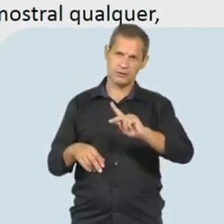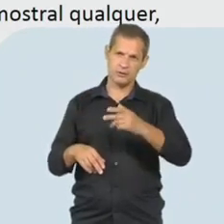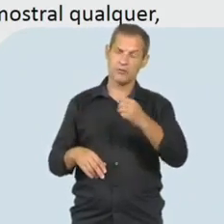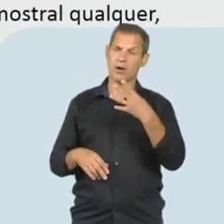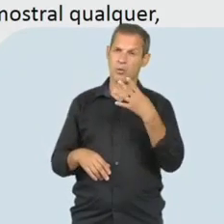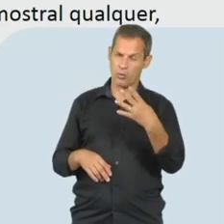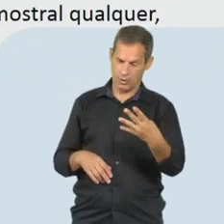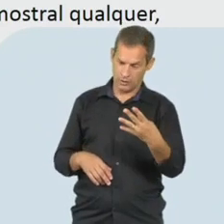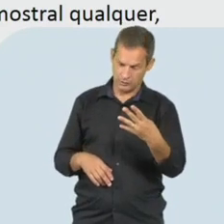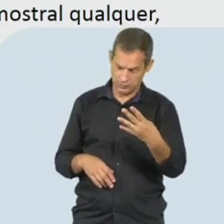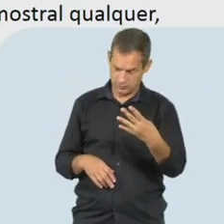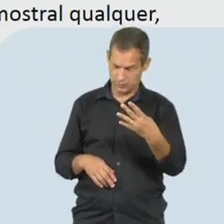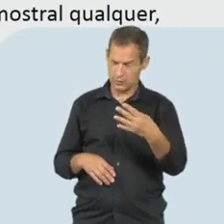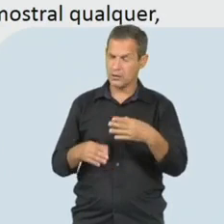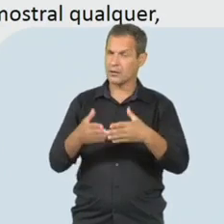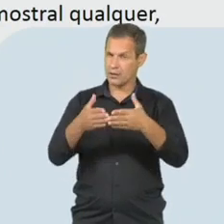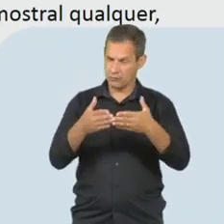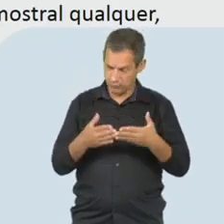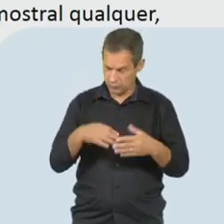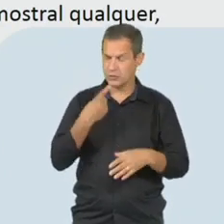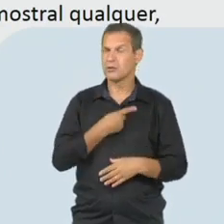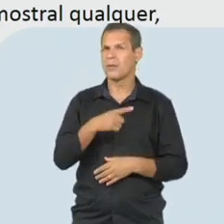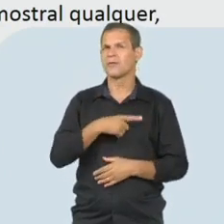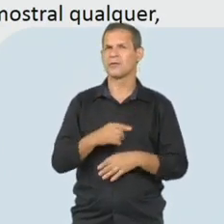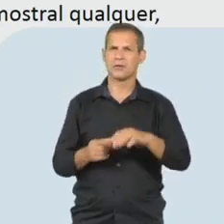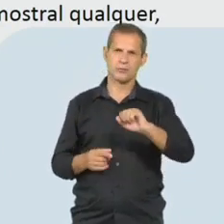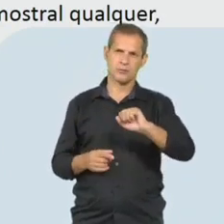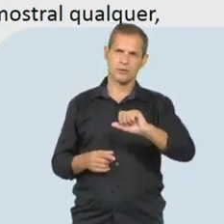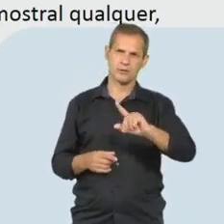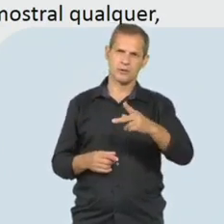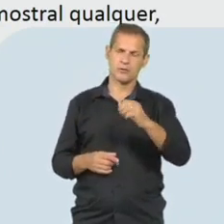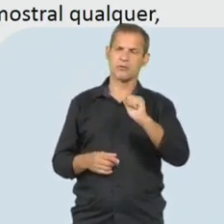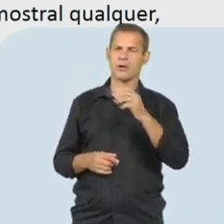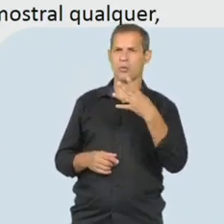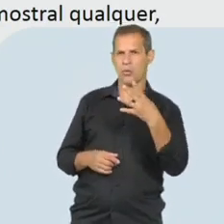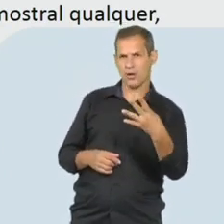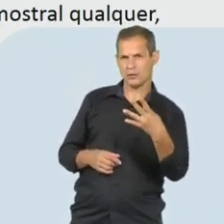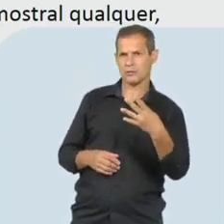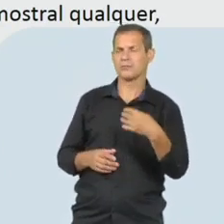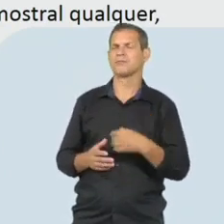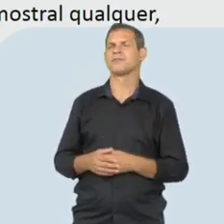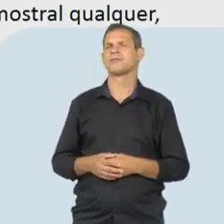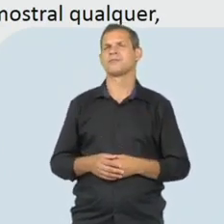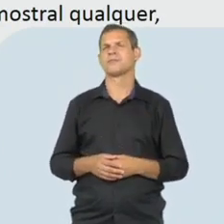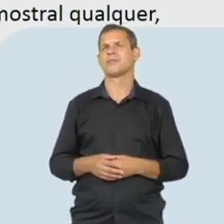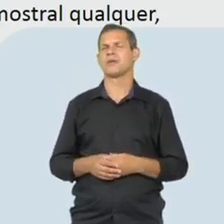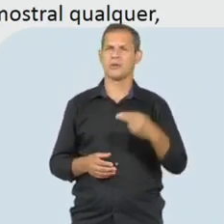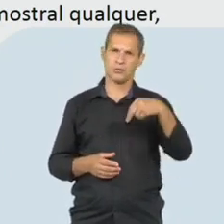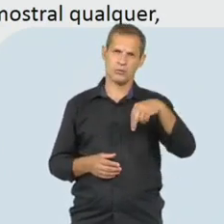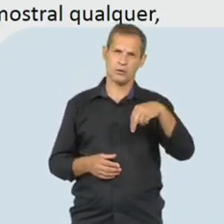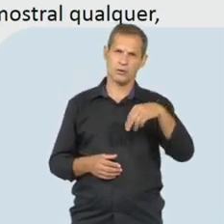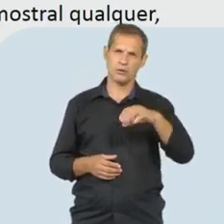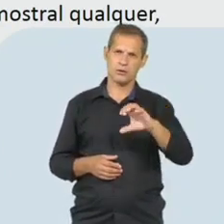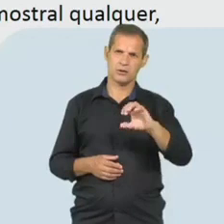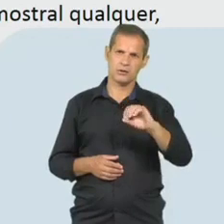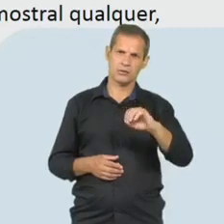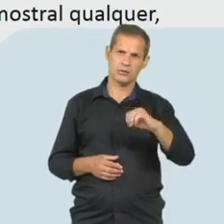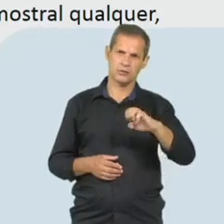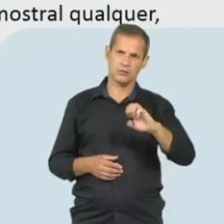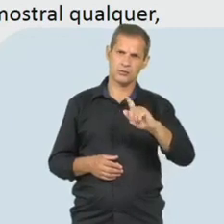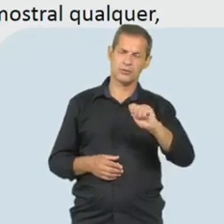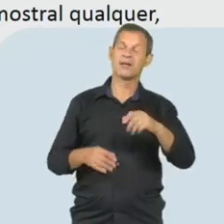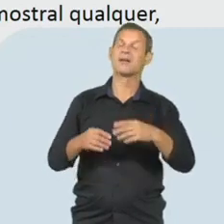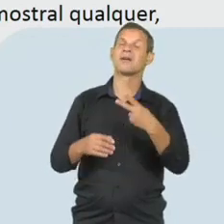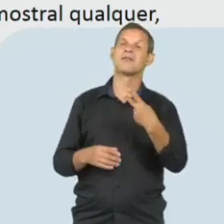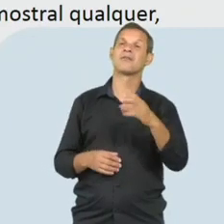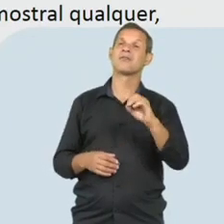seriam os casos favoráveis, que a gente vai colocar N-alfa 4 possibilidades. E o N-ômega aqui seria 20, porque eu